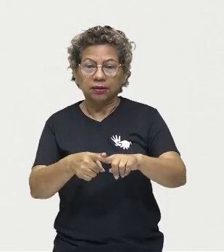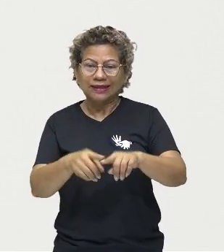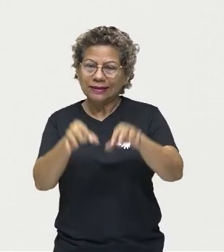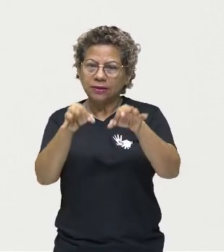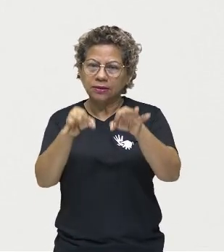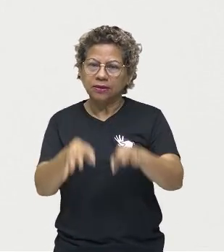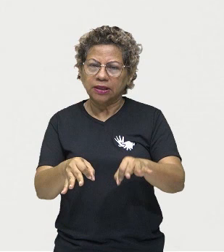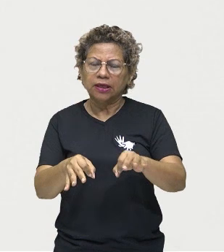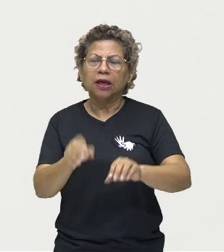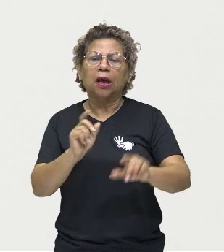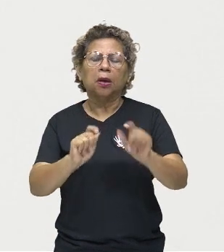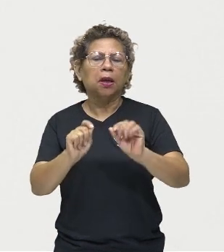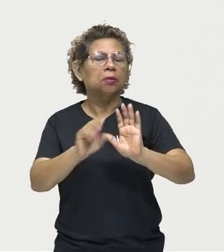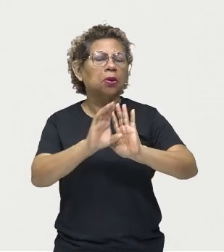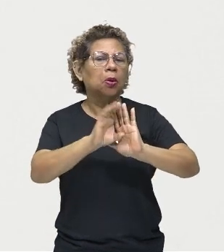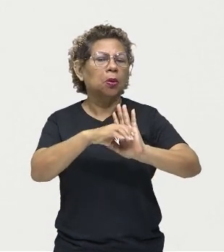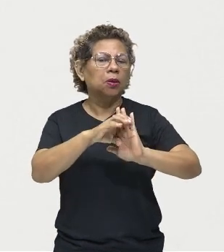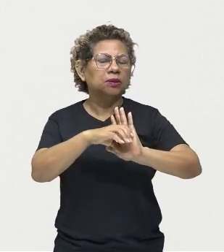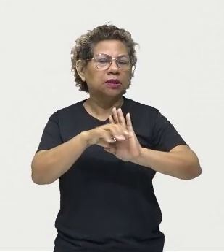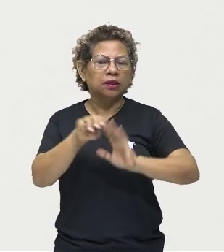define a mediana?